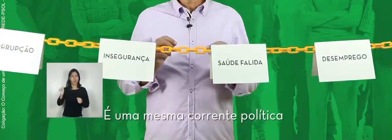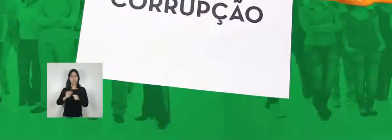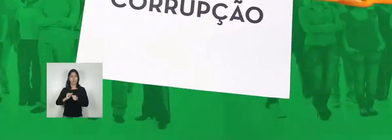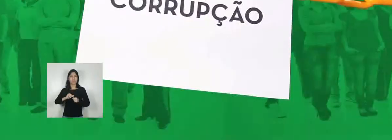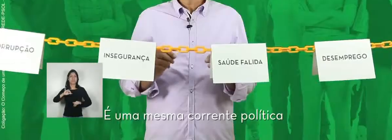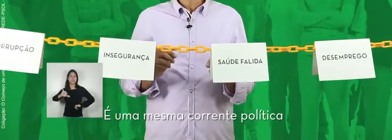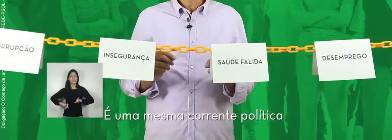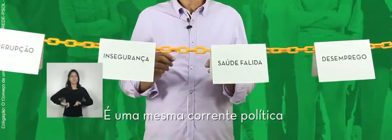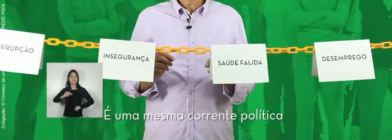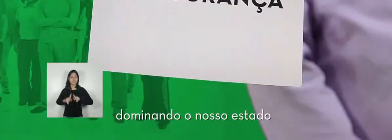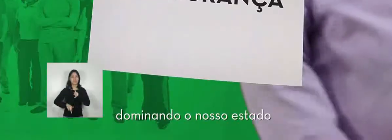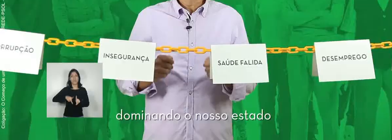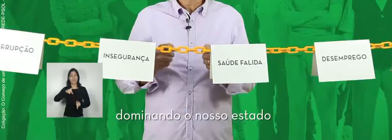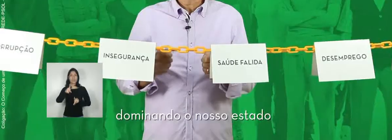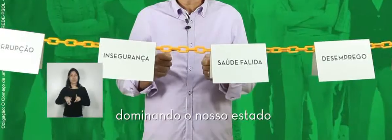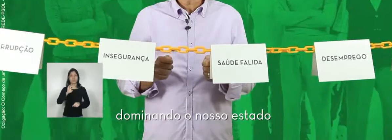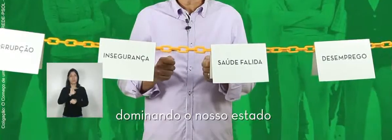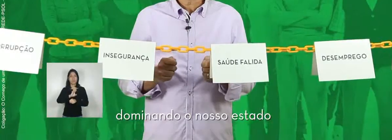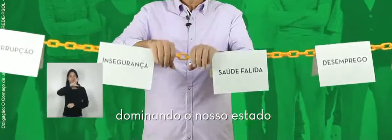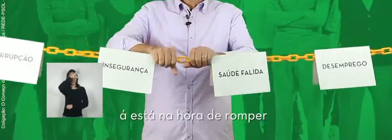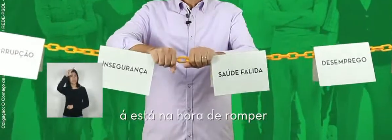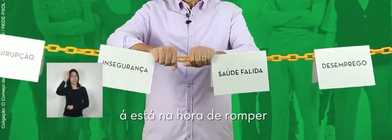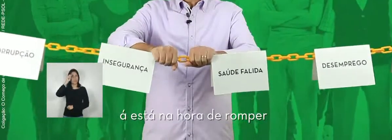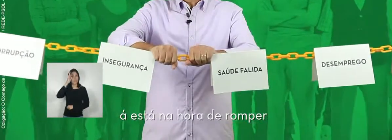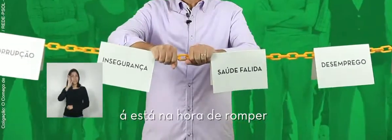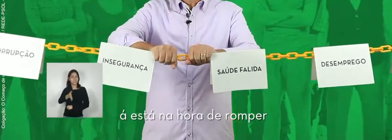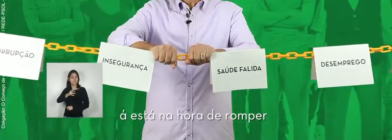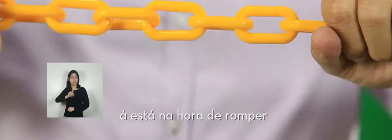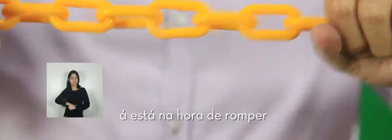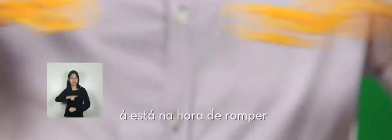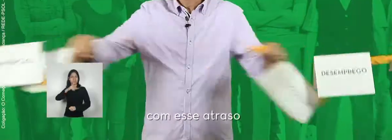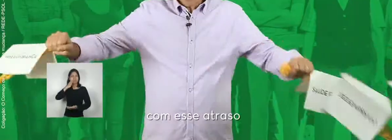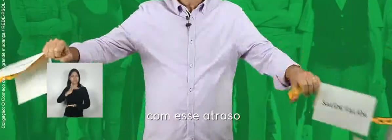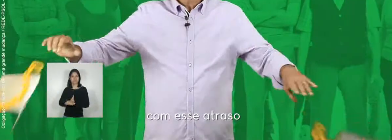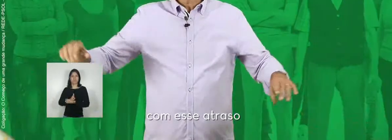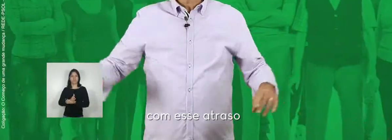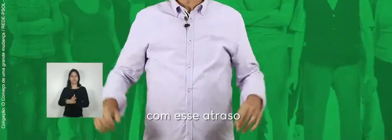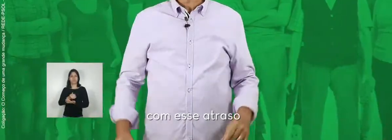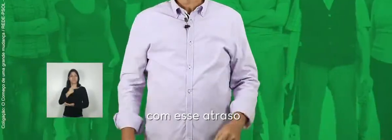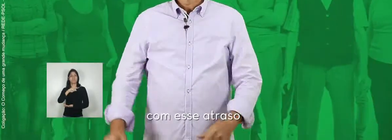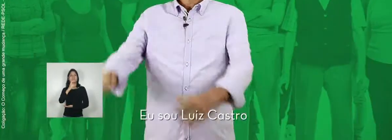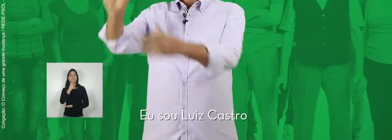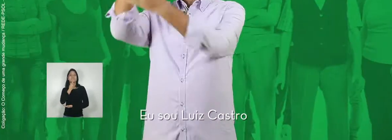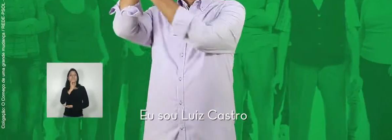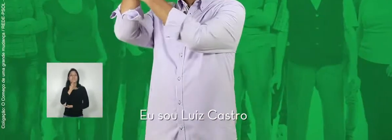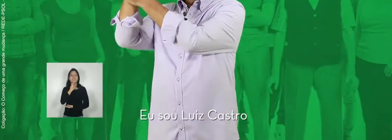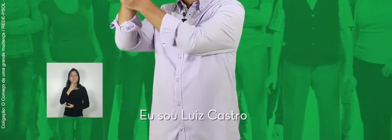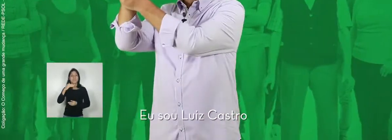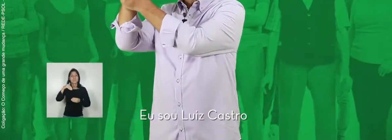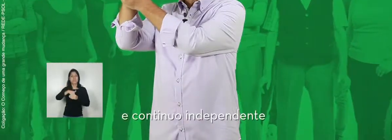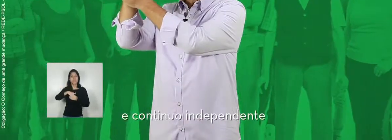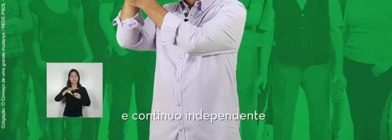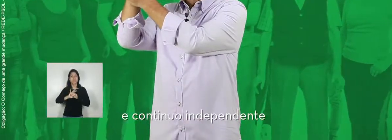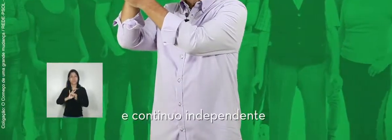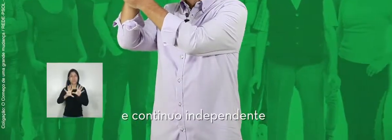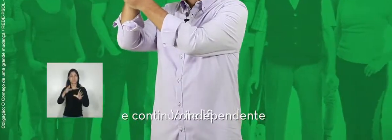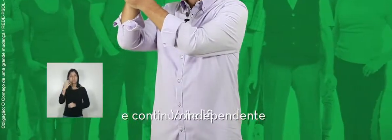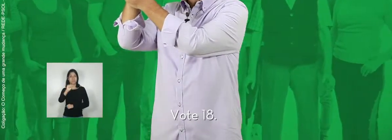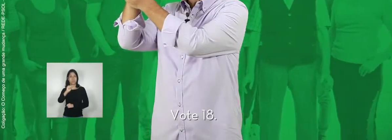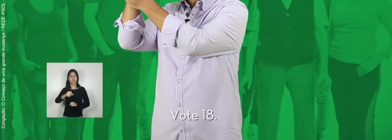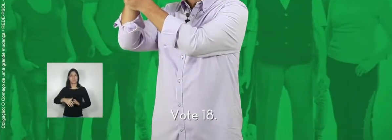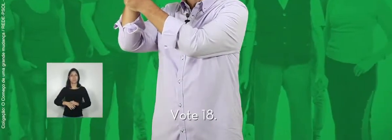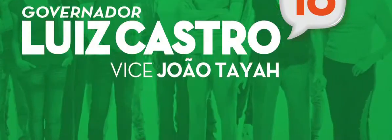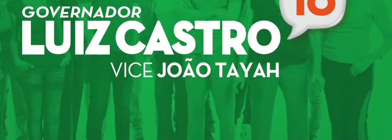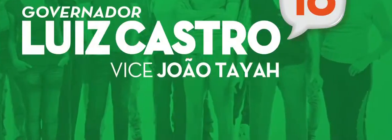Uma mesma corrente política dominando o nosso Estado. Já está na hora de romper com esse atraso. Eu sou Luiz Castro, continuo